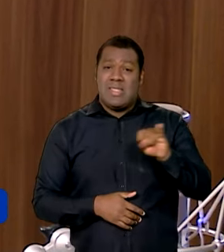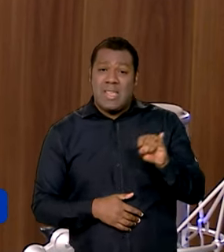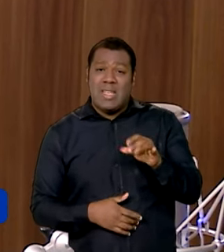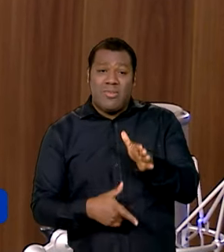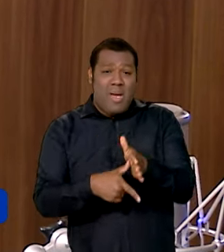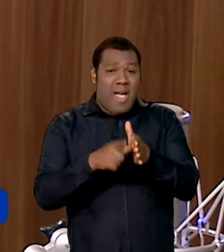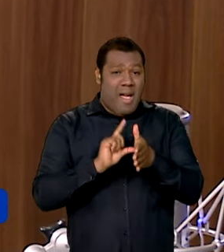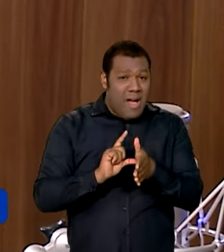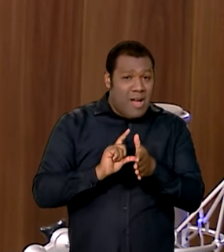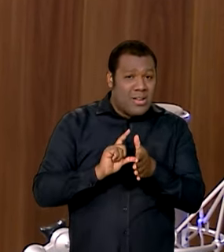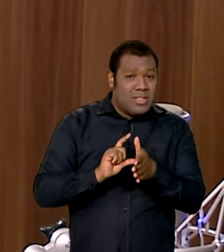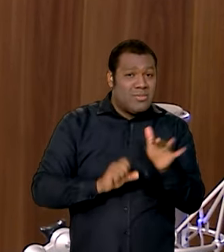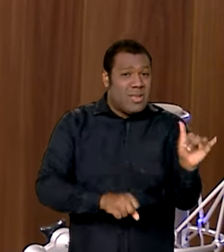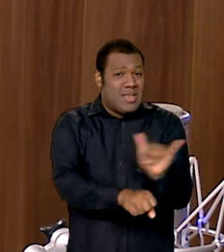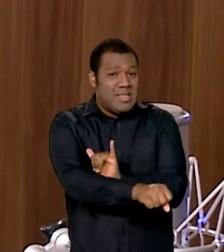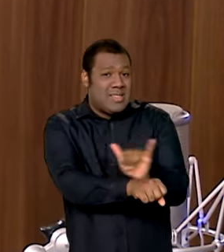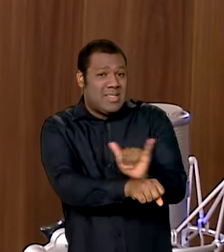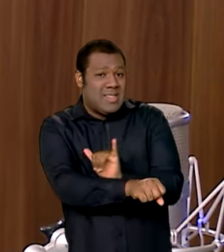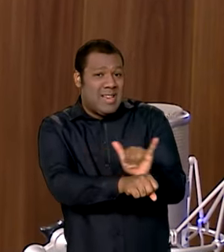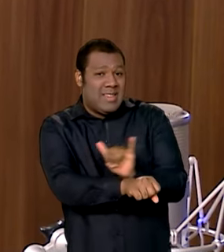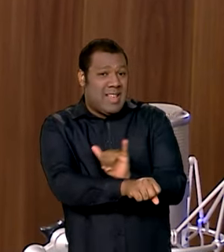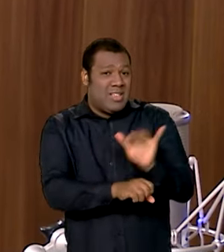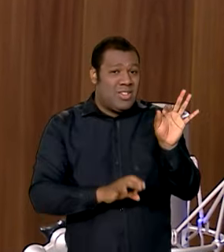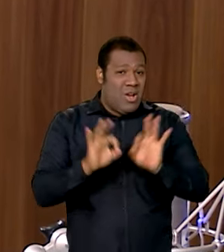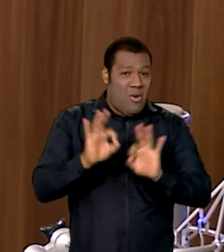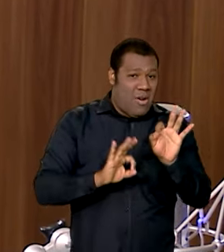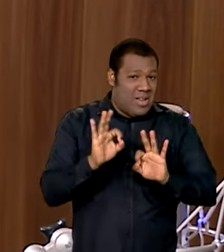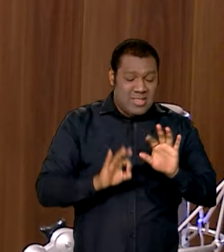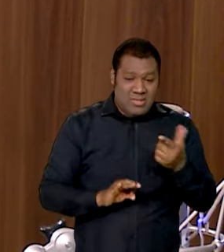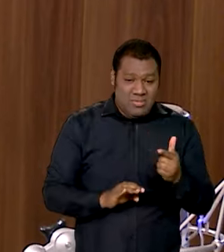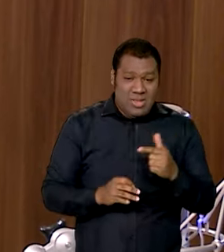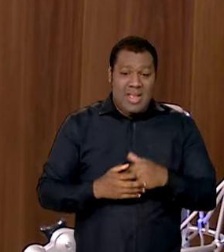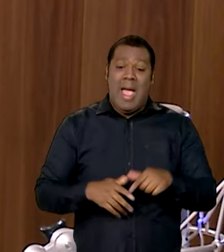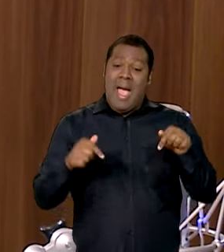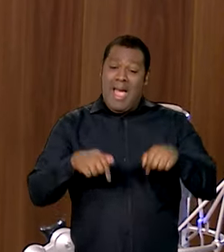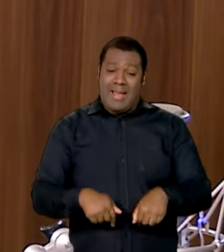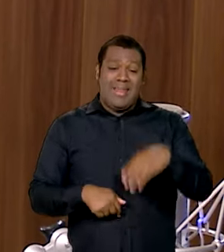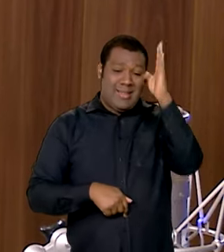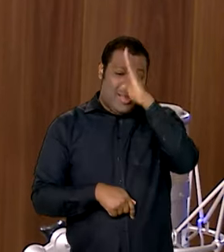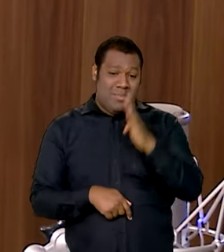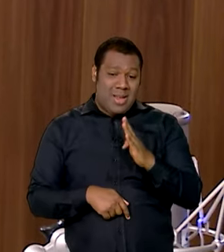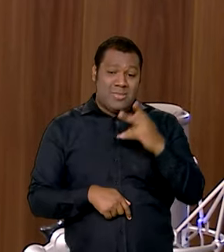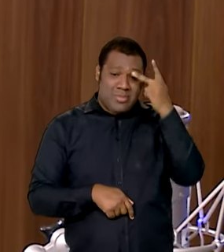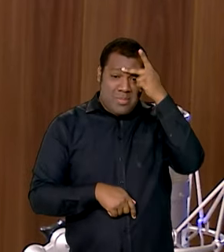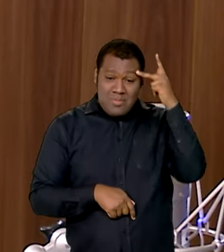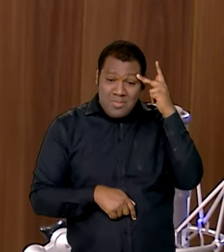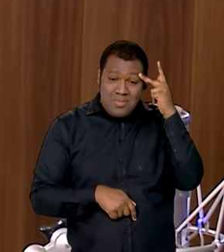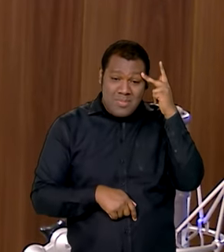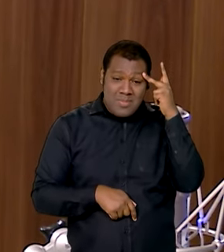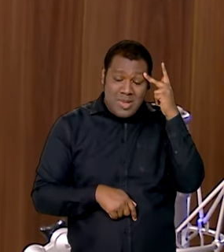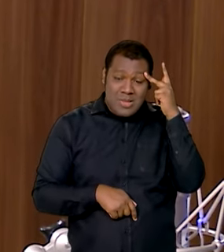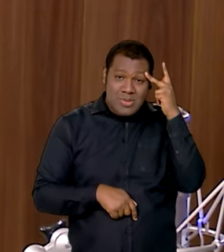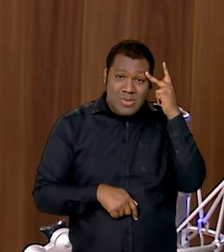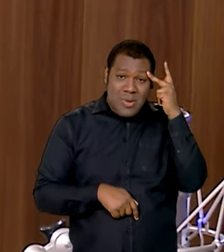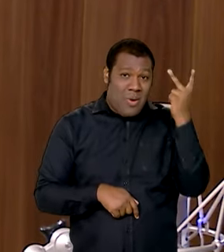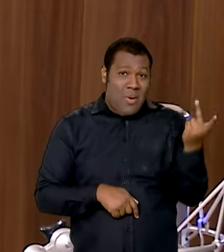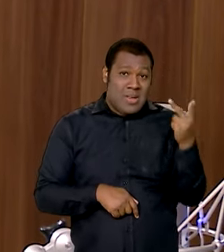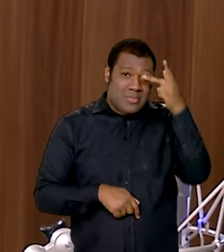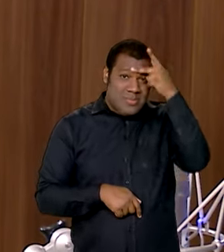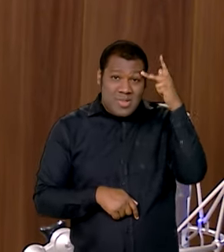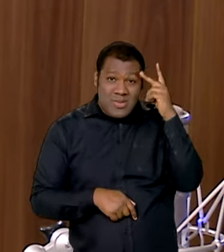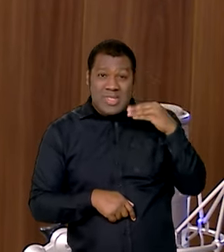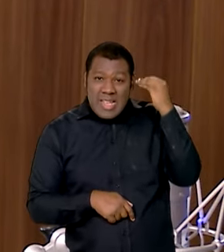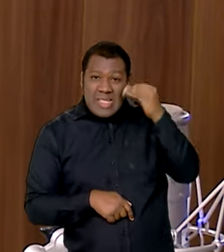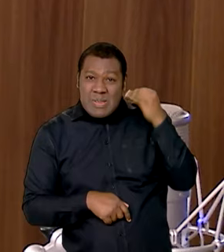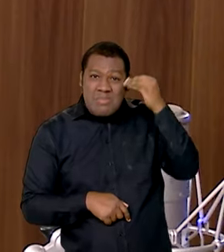contingência o Brasil não tem essa cultura de ter plano de contingência o Brasil não tinha eh a experiência de